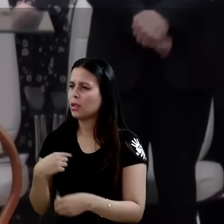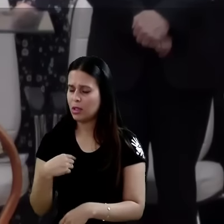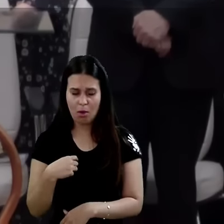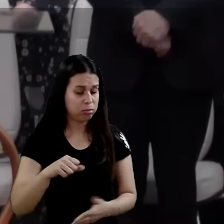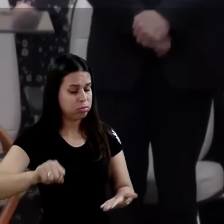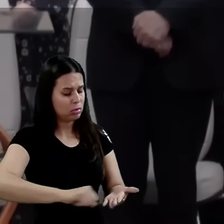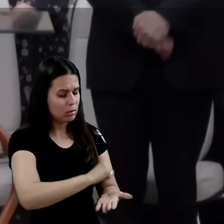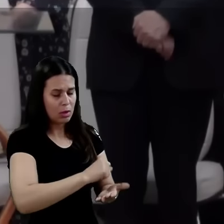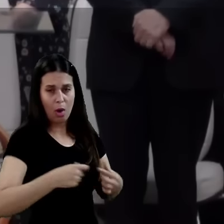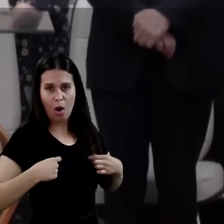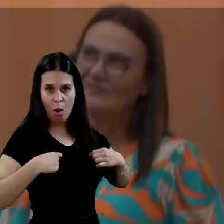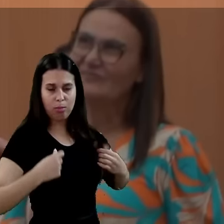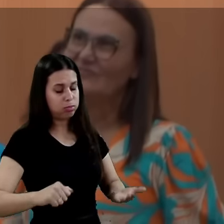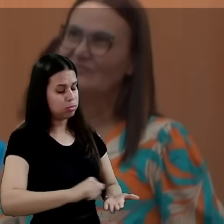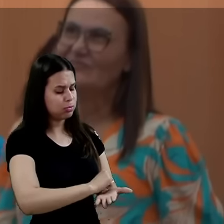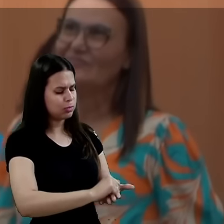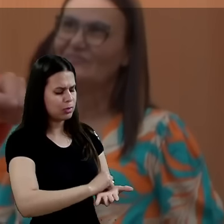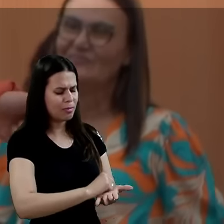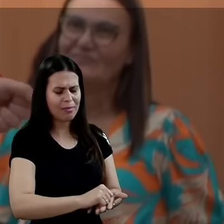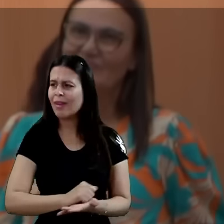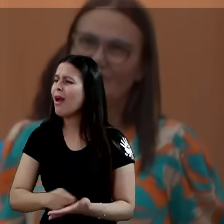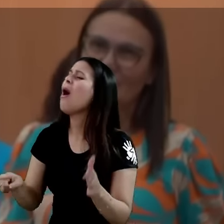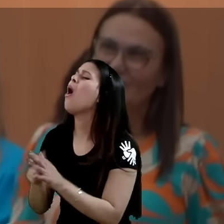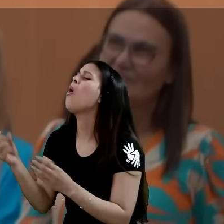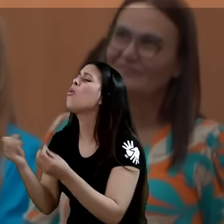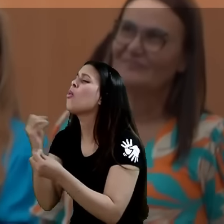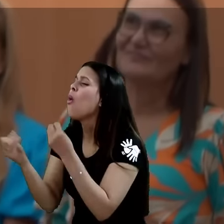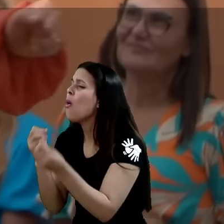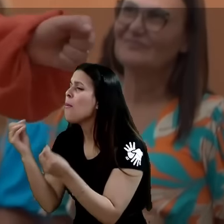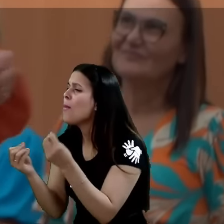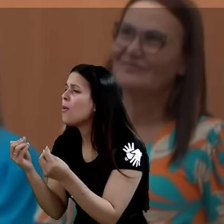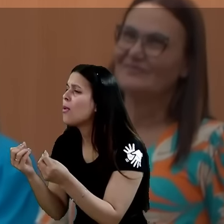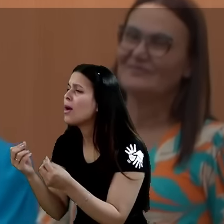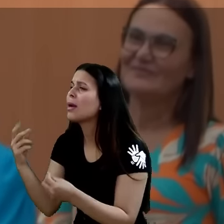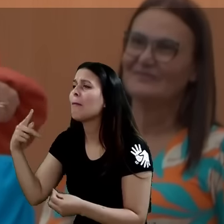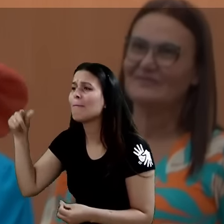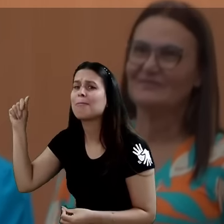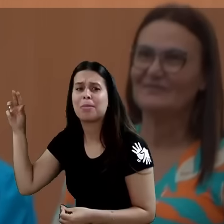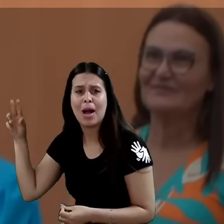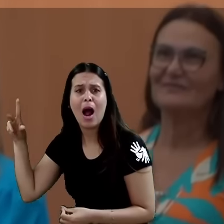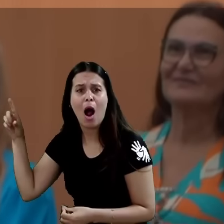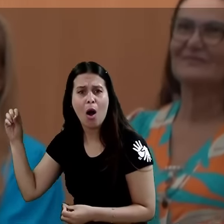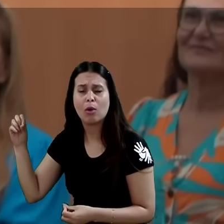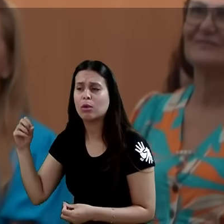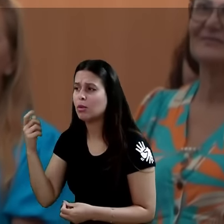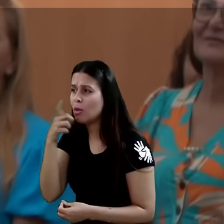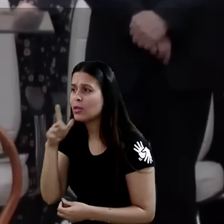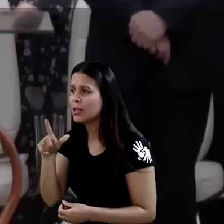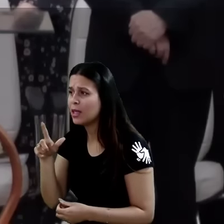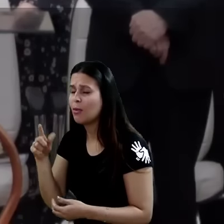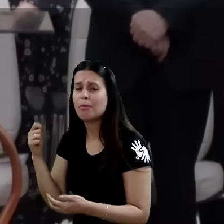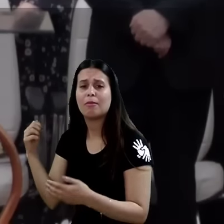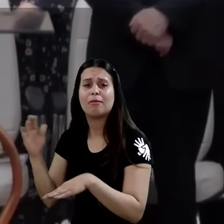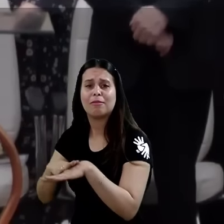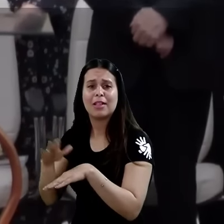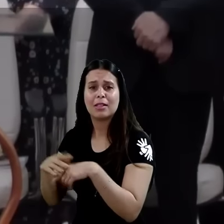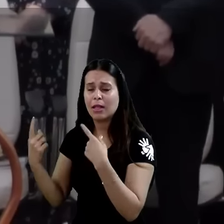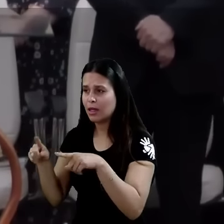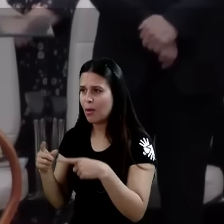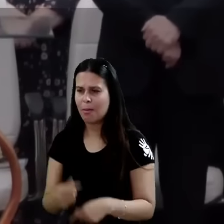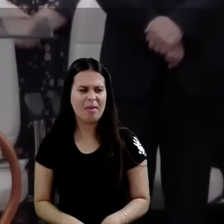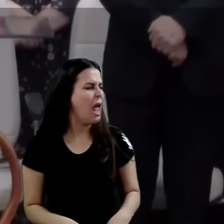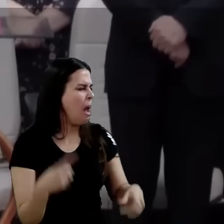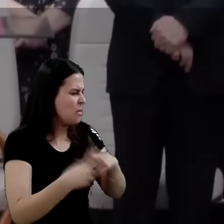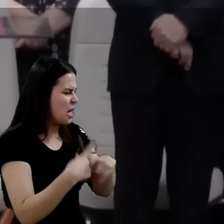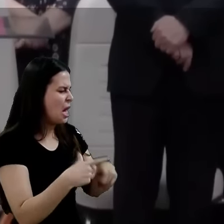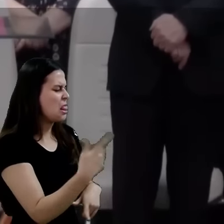pressa e ele mãe por que que Paulo levas conseguiu fazer tanto hino sendo pastor presidente eu falei porque ele não tinha televisão